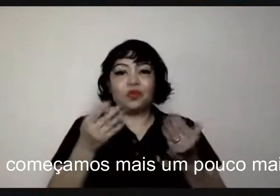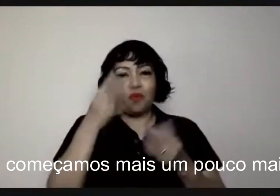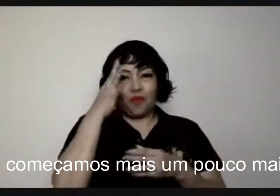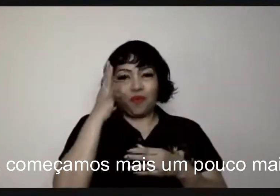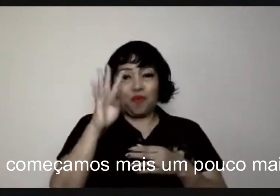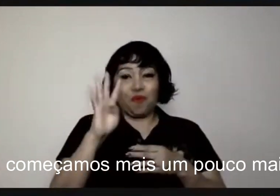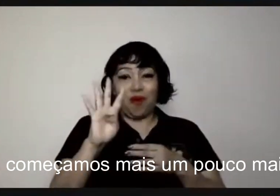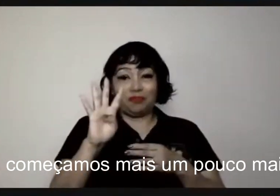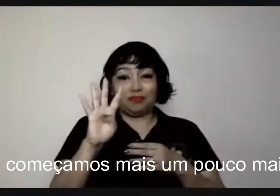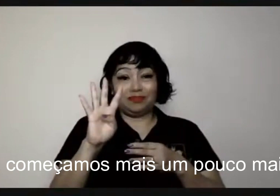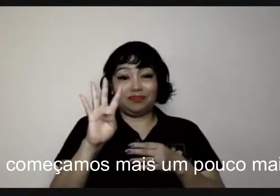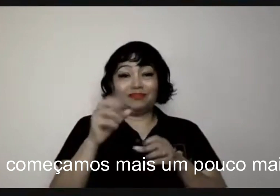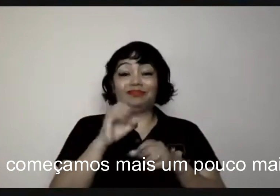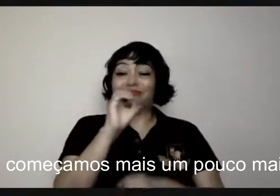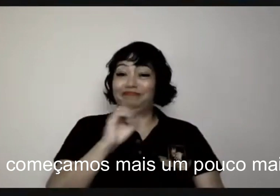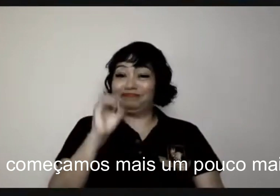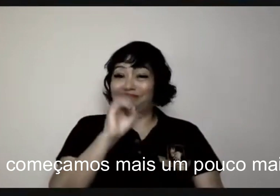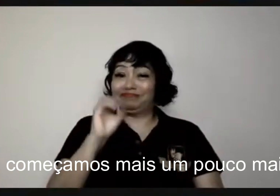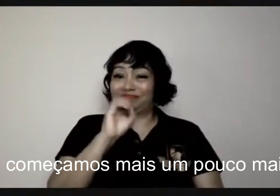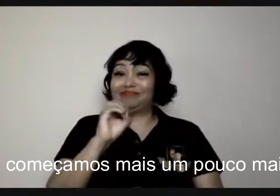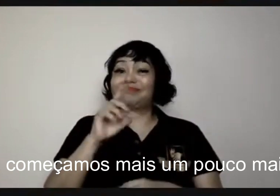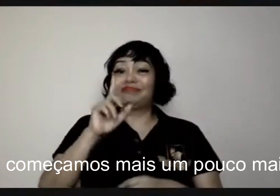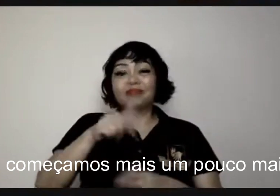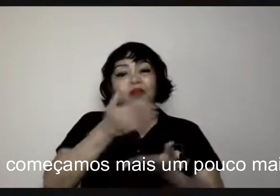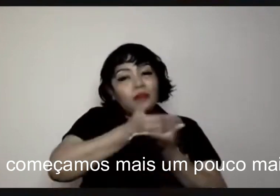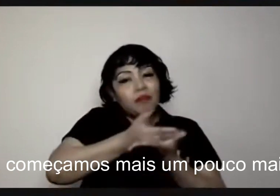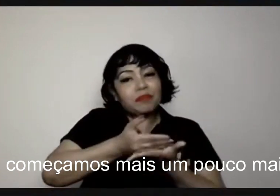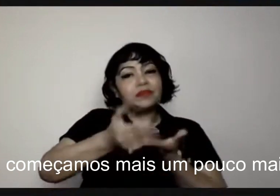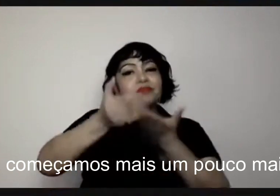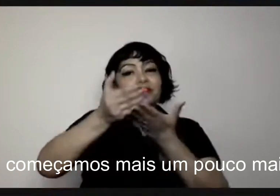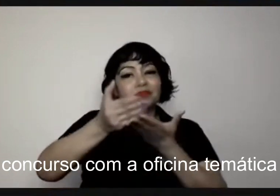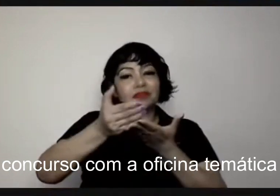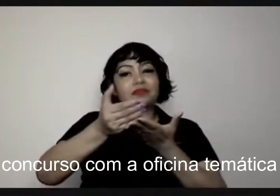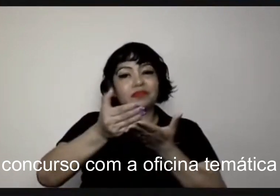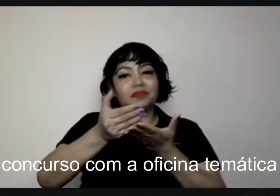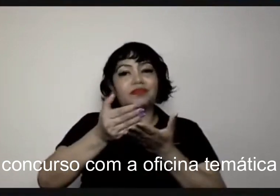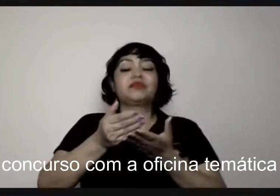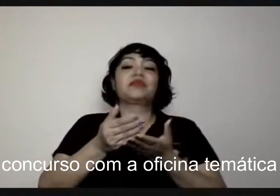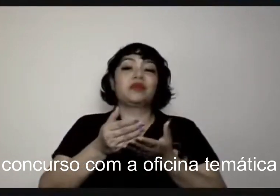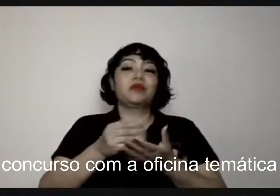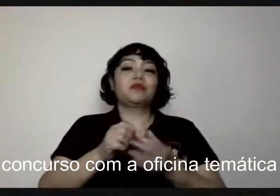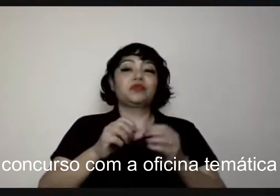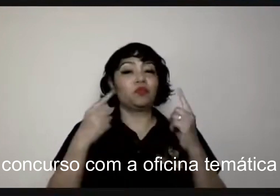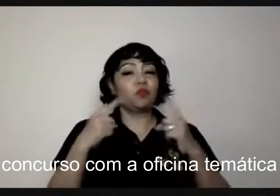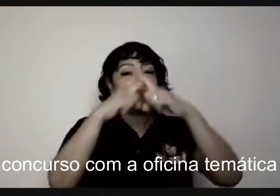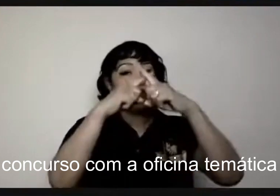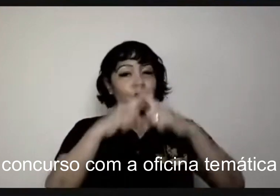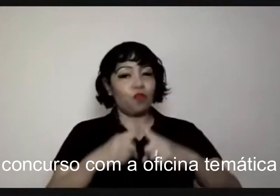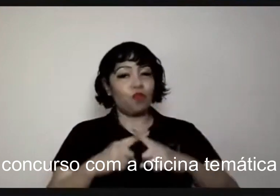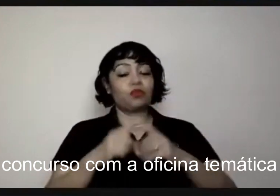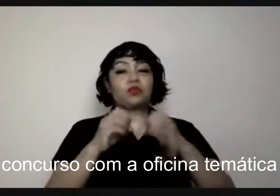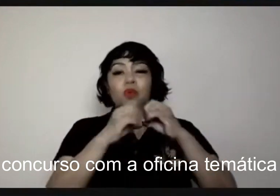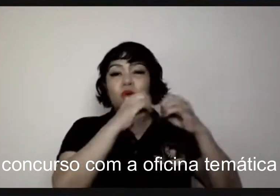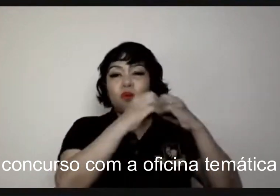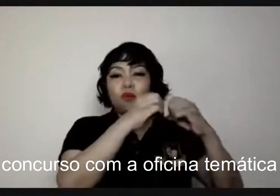uma manta outubro, preta com tons em começamos vermelho, e ele está aprofundar um sob um pouco mais fundo o nosso branco, concurso com um com quadro a de oficina pintura